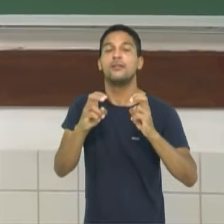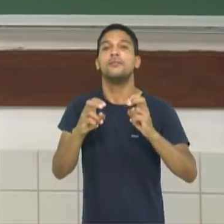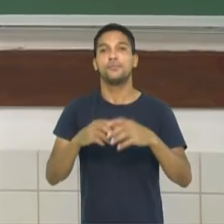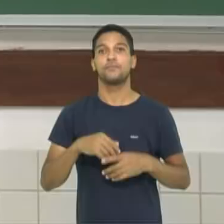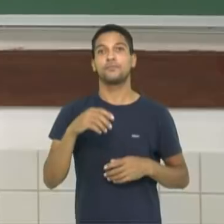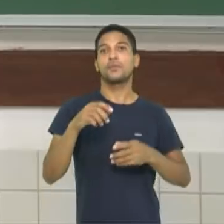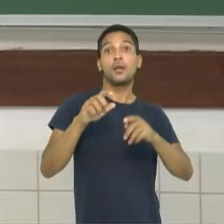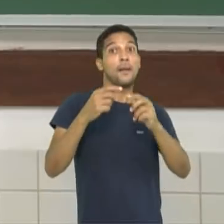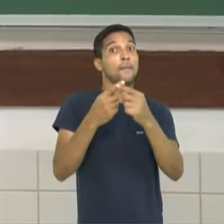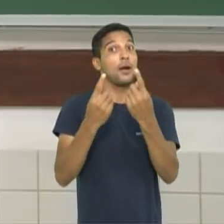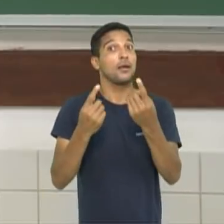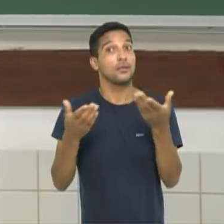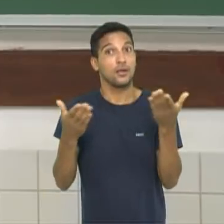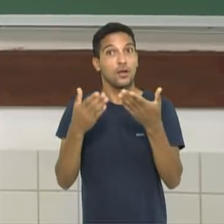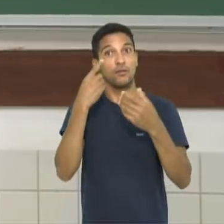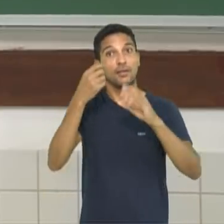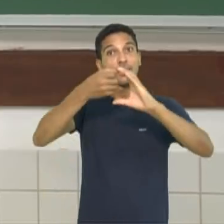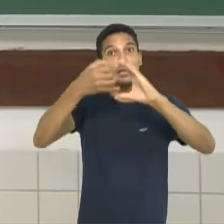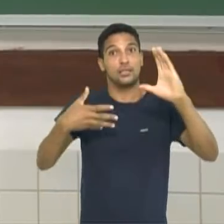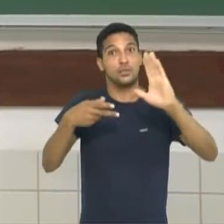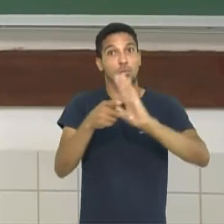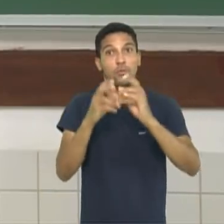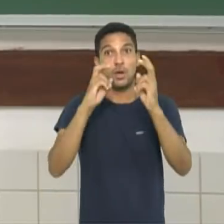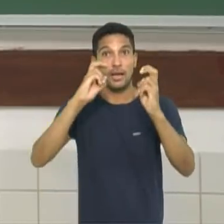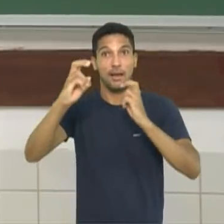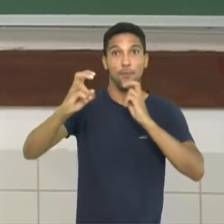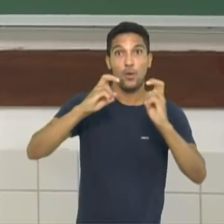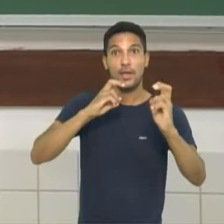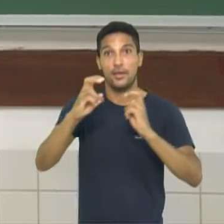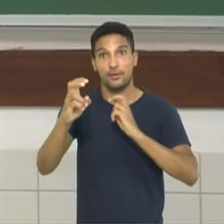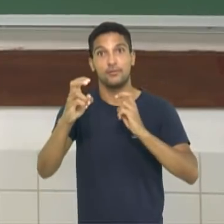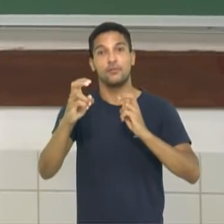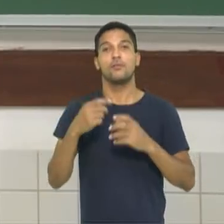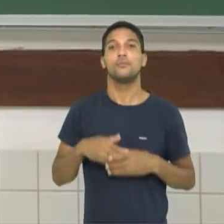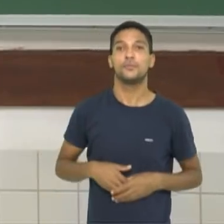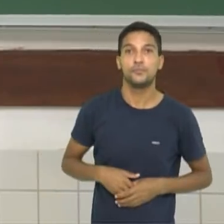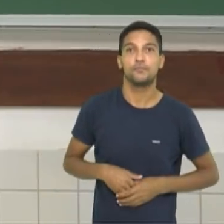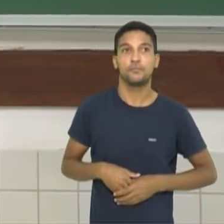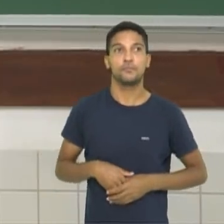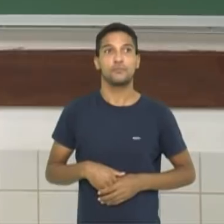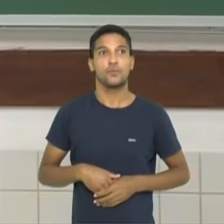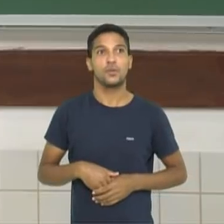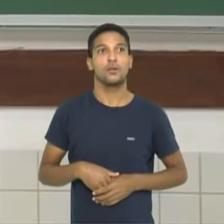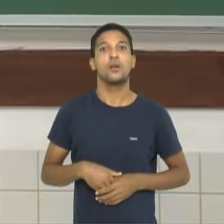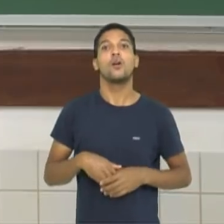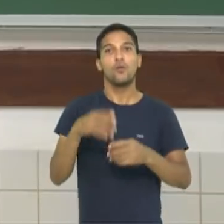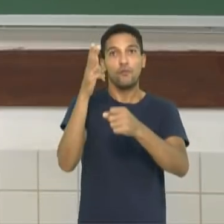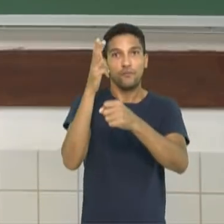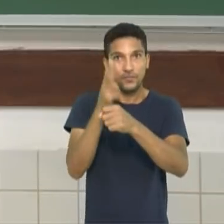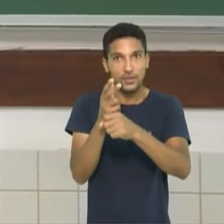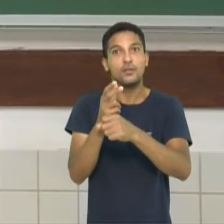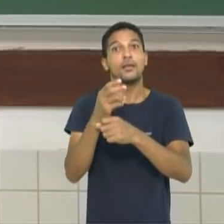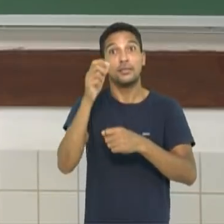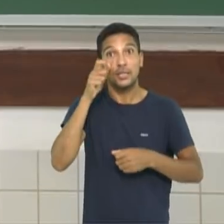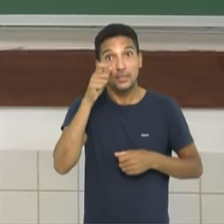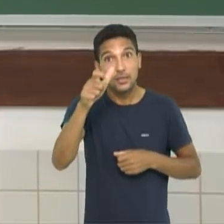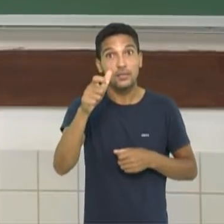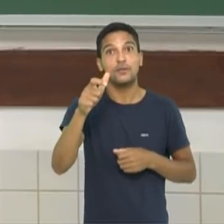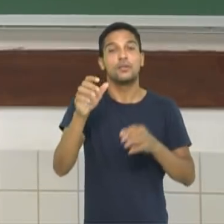da capoeira, dessa nossa luta brasileira, né? Lembrando que a capoeira, ela é